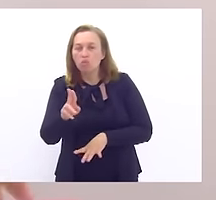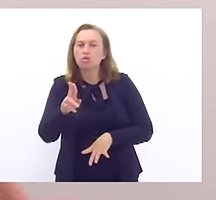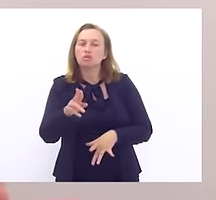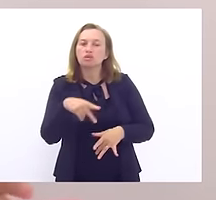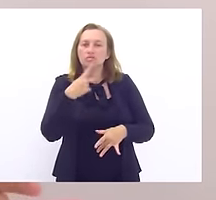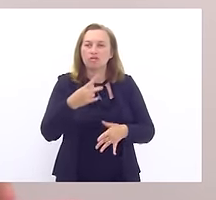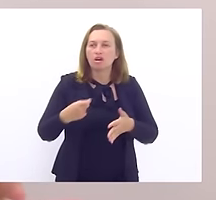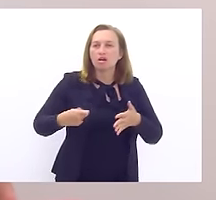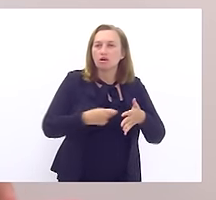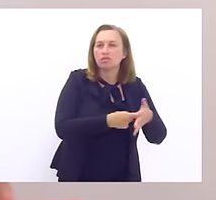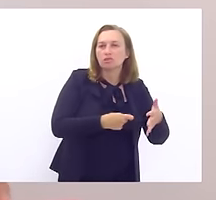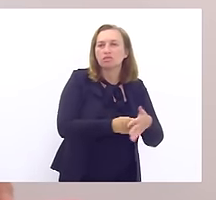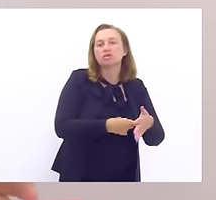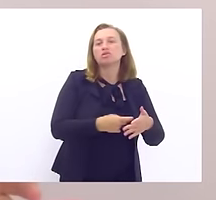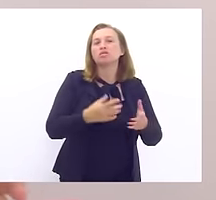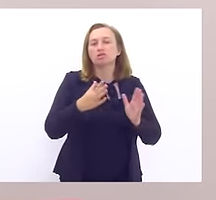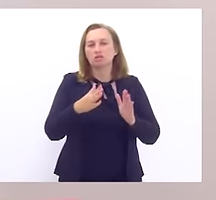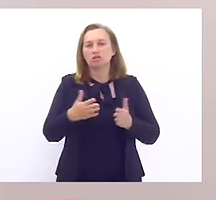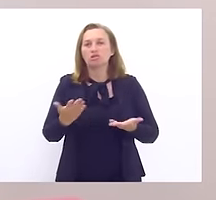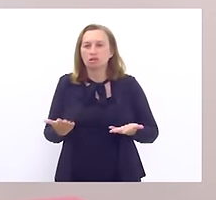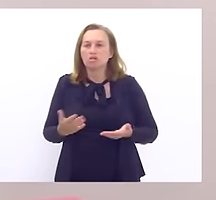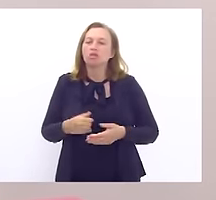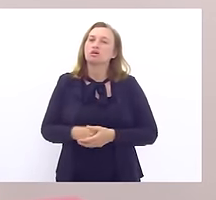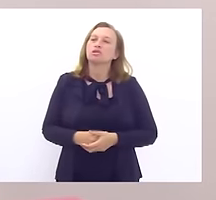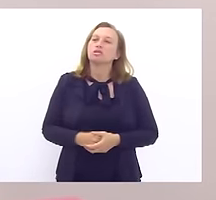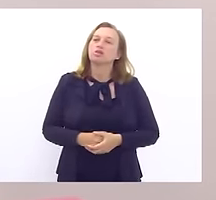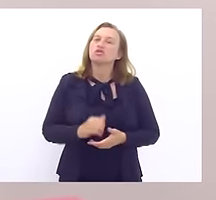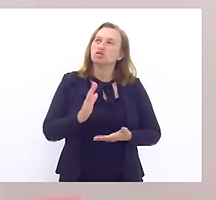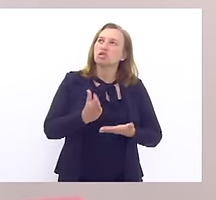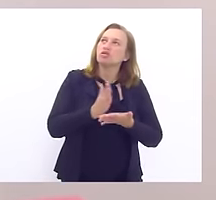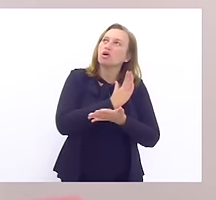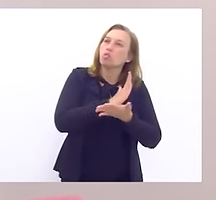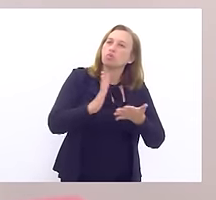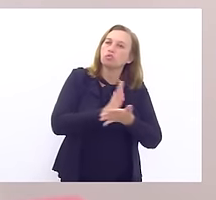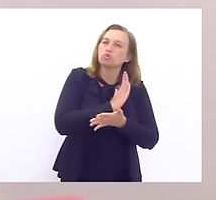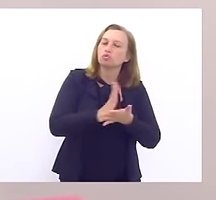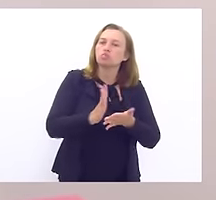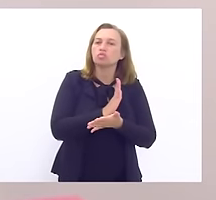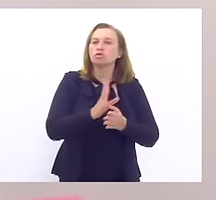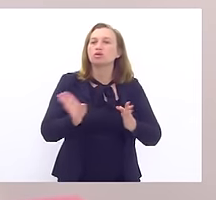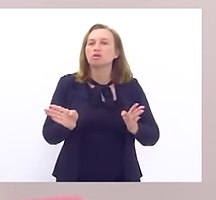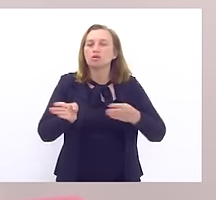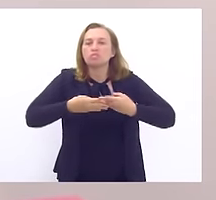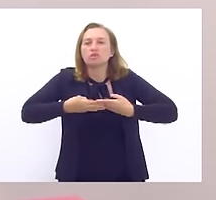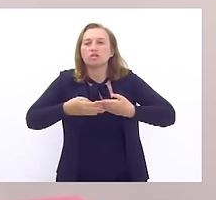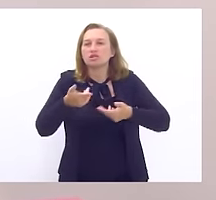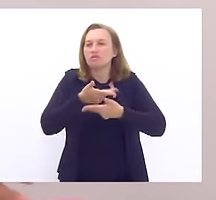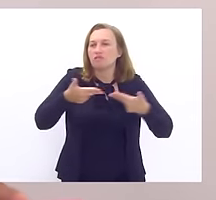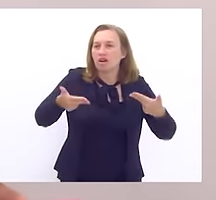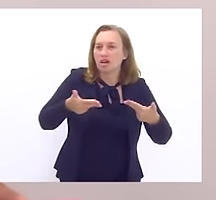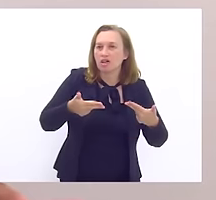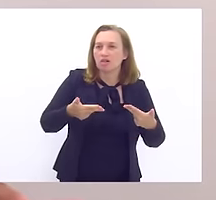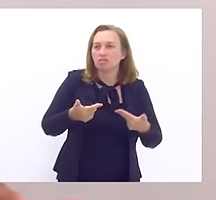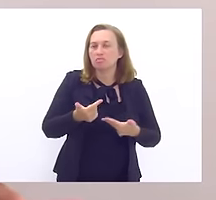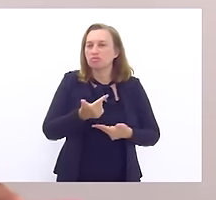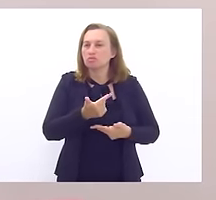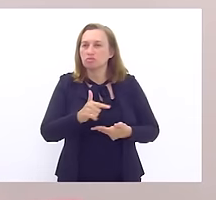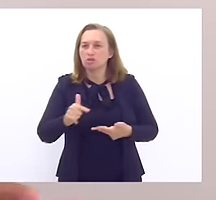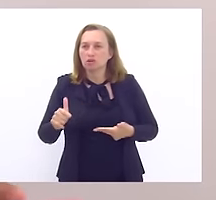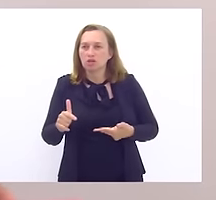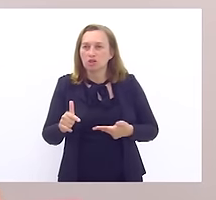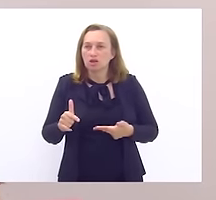denúncias chegam na região metropolitana a gente já foi em algumas centenas de blitz dezenas de Bleach a gente não tem braço